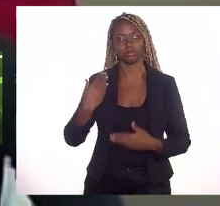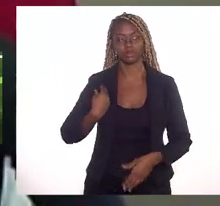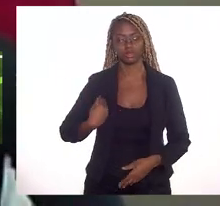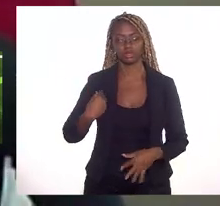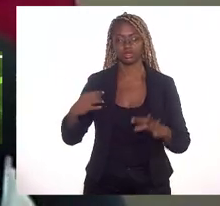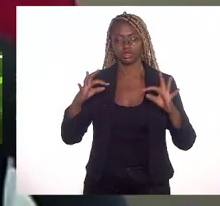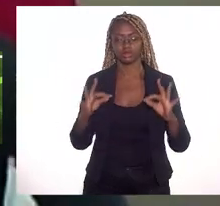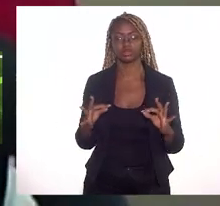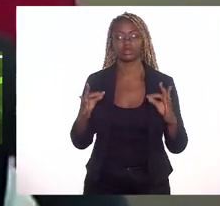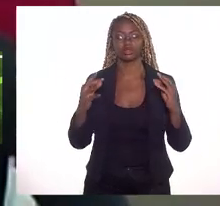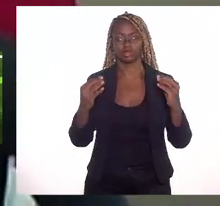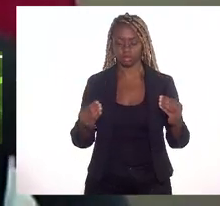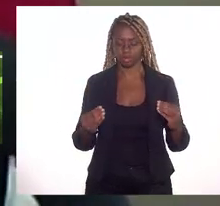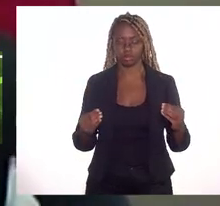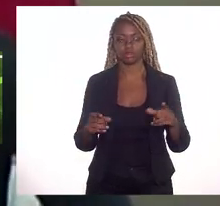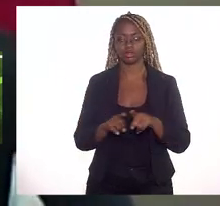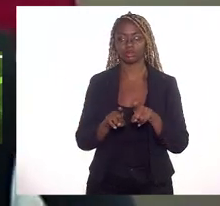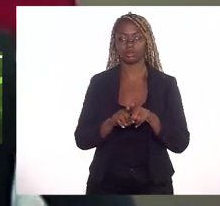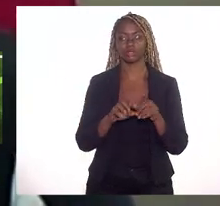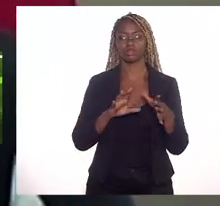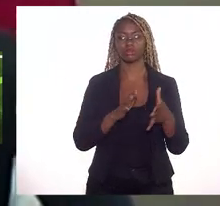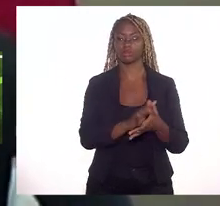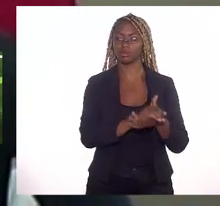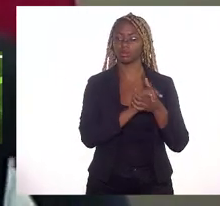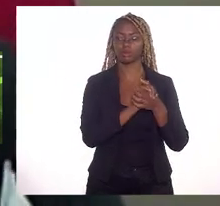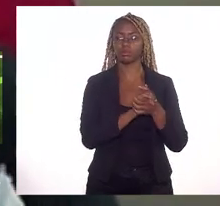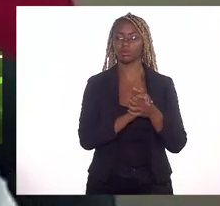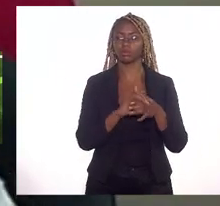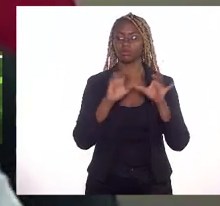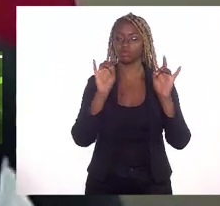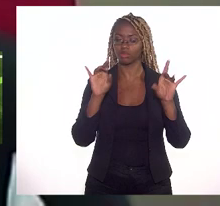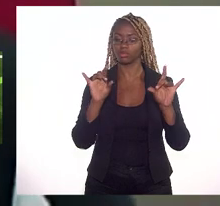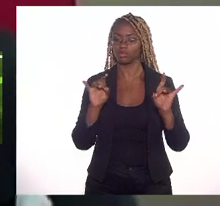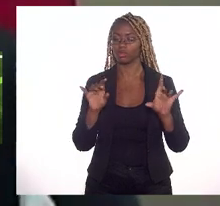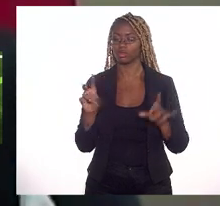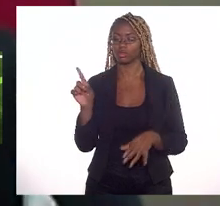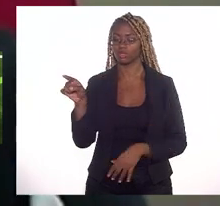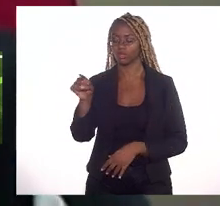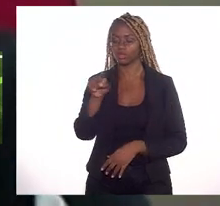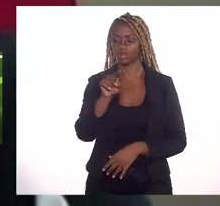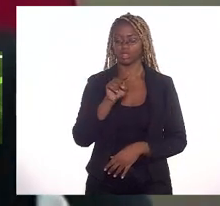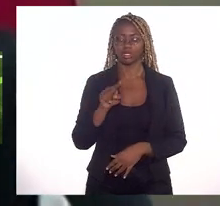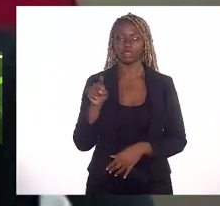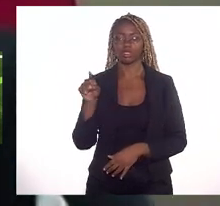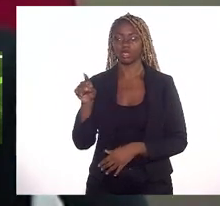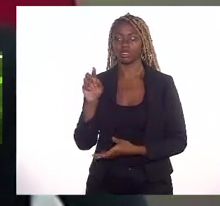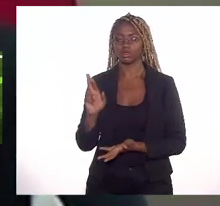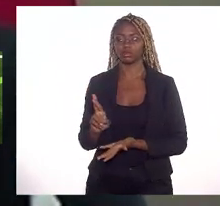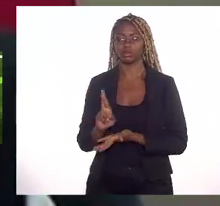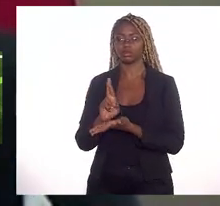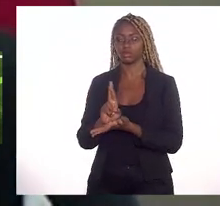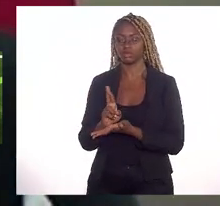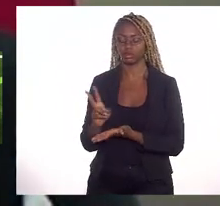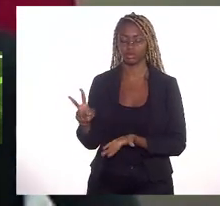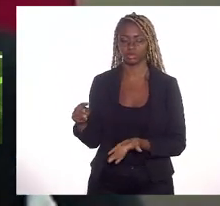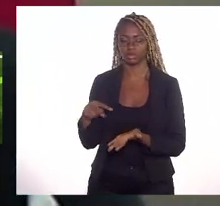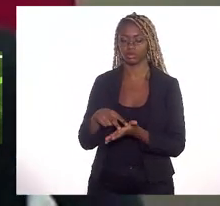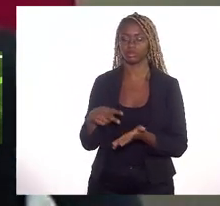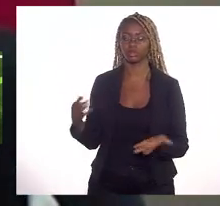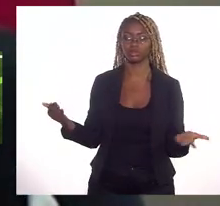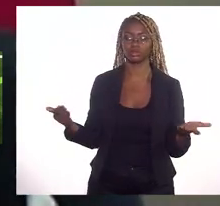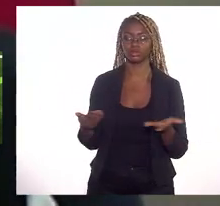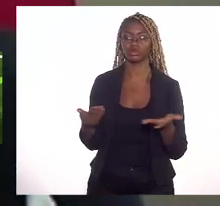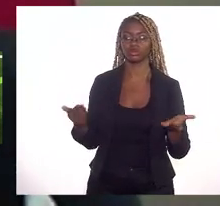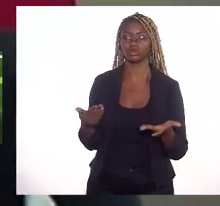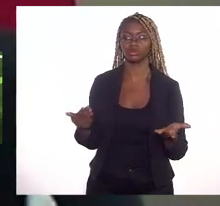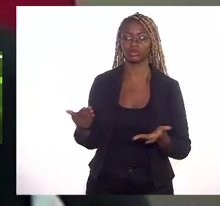e todos, quero fazer um cumprimento especial às representações que vieram aqui trazer